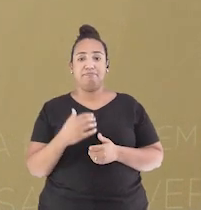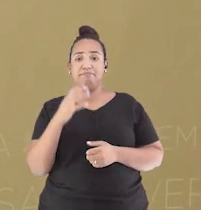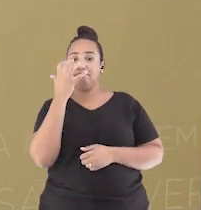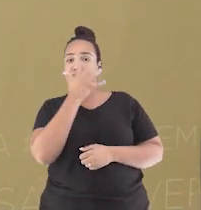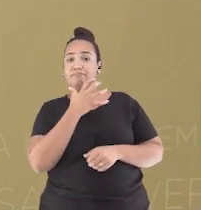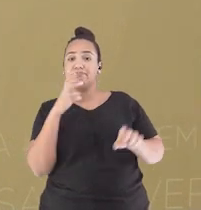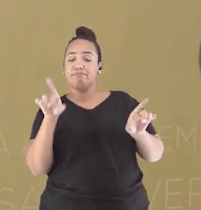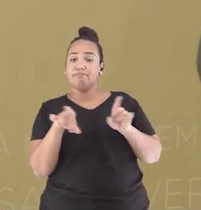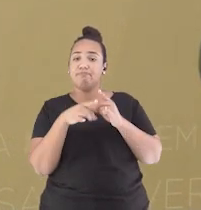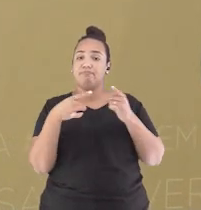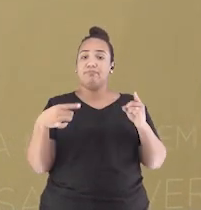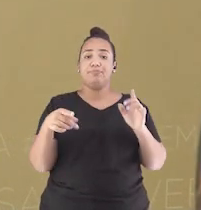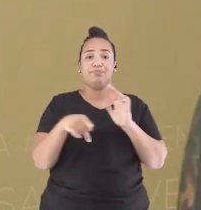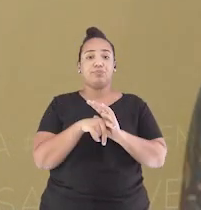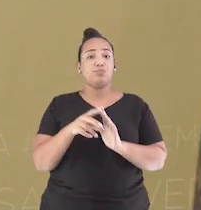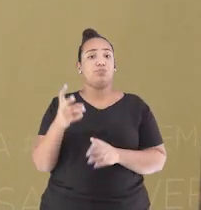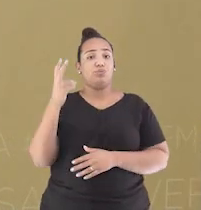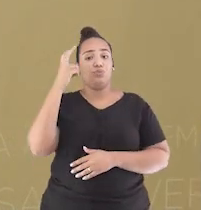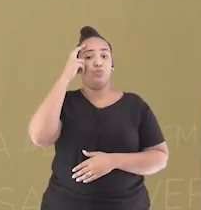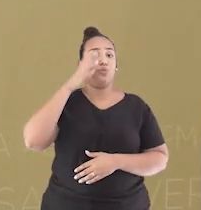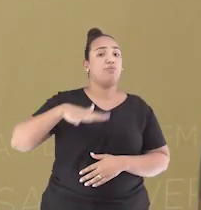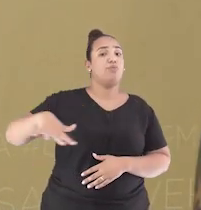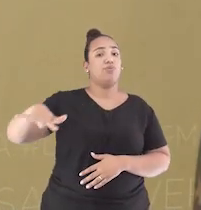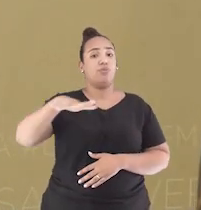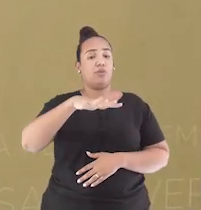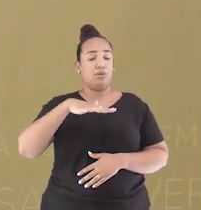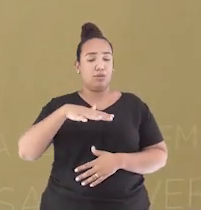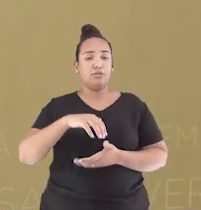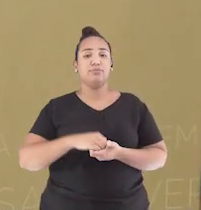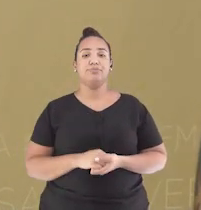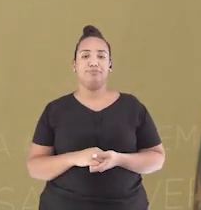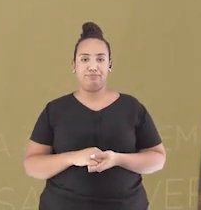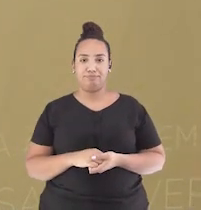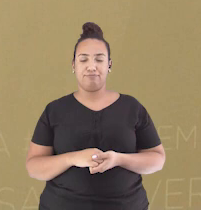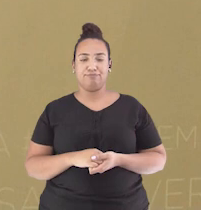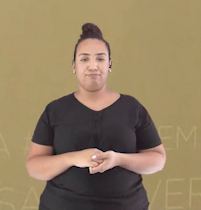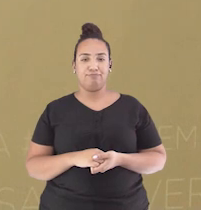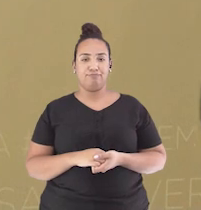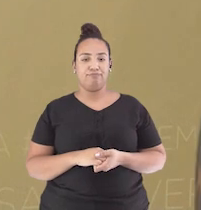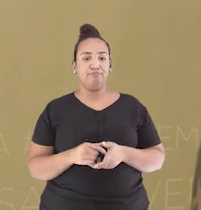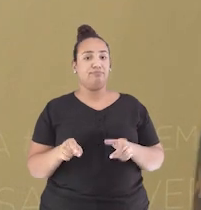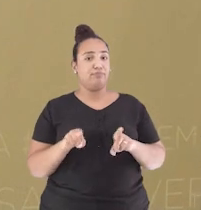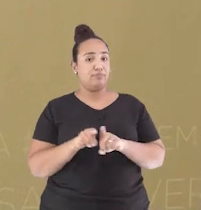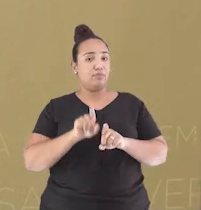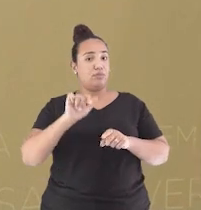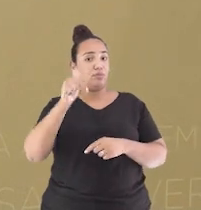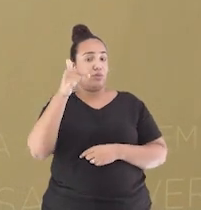antepassados. Esses cantos se tornaram uma cultura entre eles e começou a se espalhar.